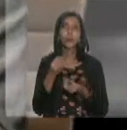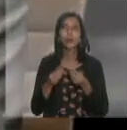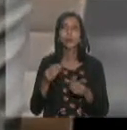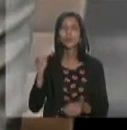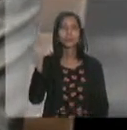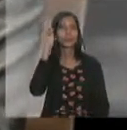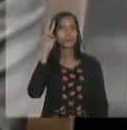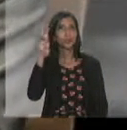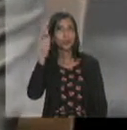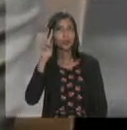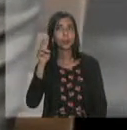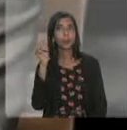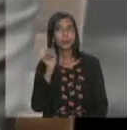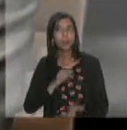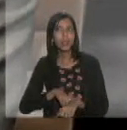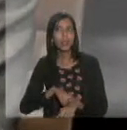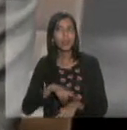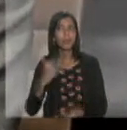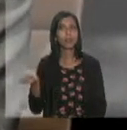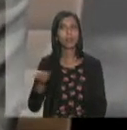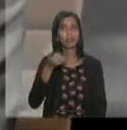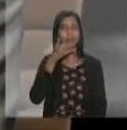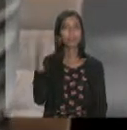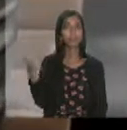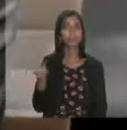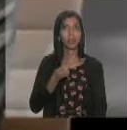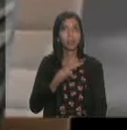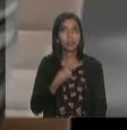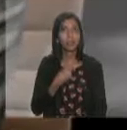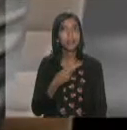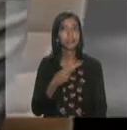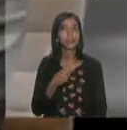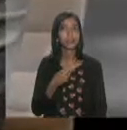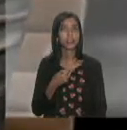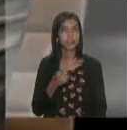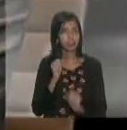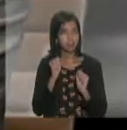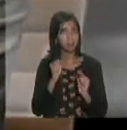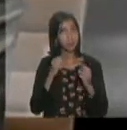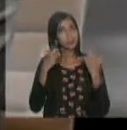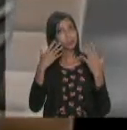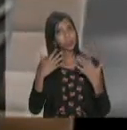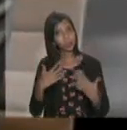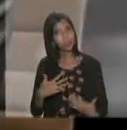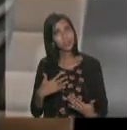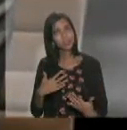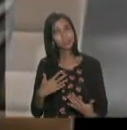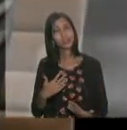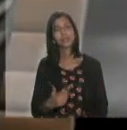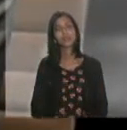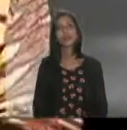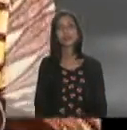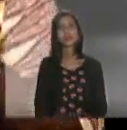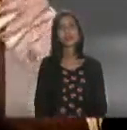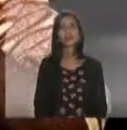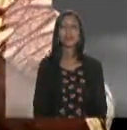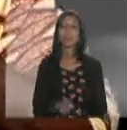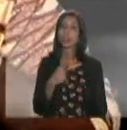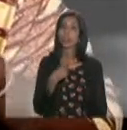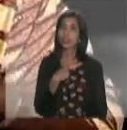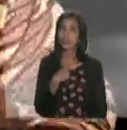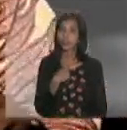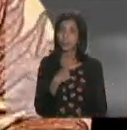a história do momento quando você recebe a notícia... Posso contar? Para a novela Duas Caras.